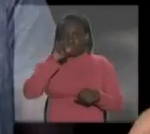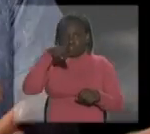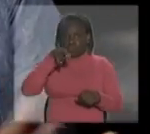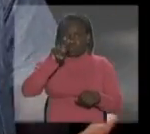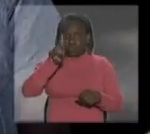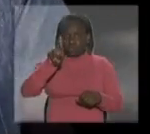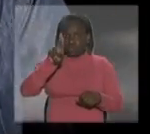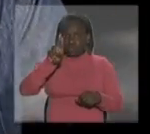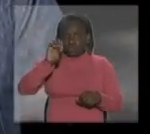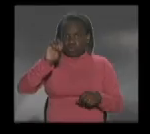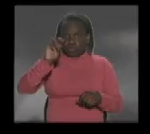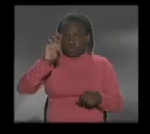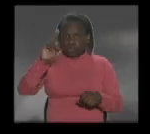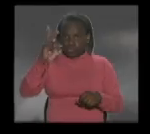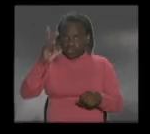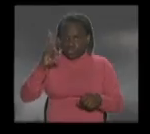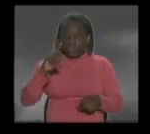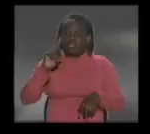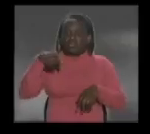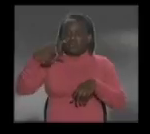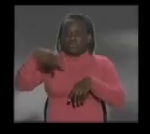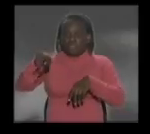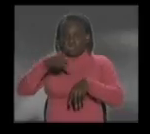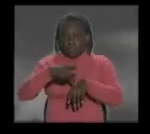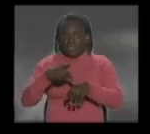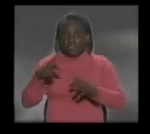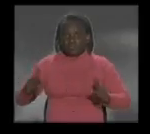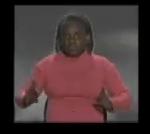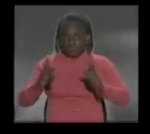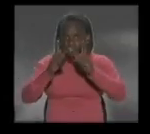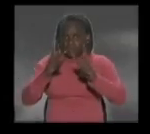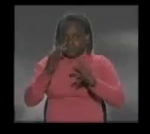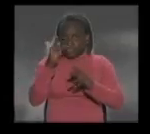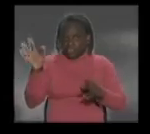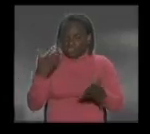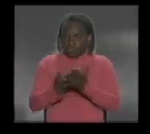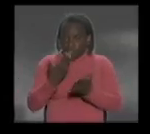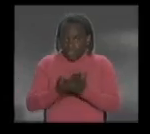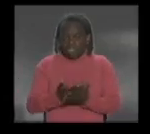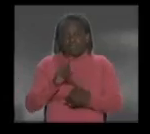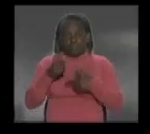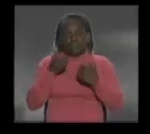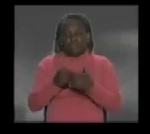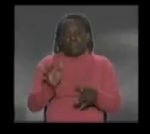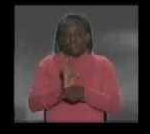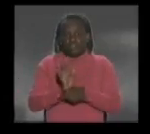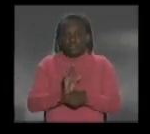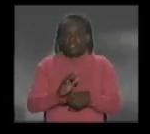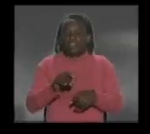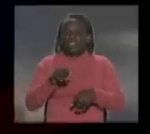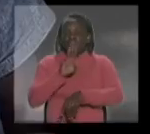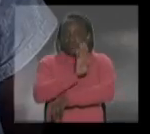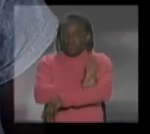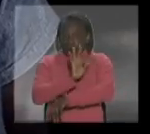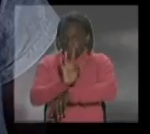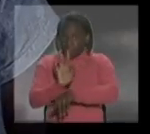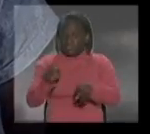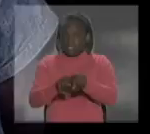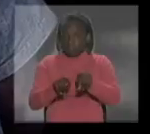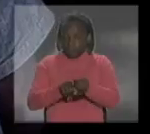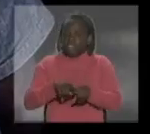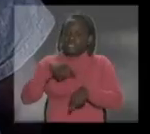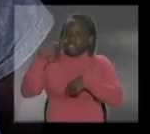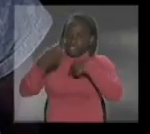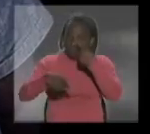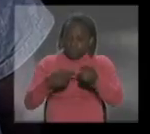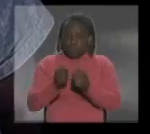estudar, e aí começa a fazer filme. Quer dizer, e assim você vai ter uma série de realizadoras que vão surgir, por exemplo, em Burkina Faso, também depois